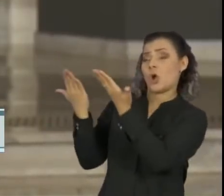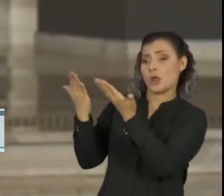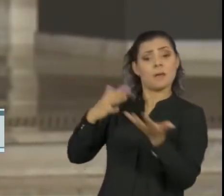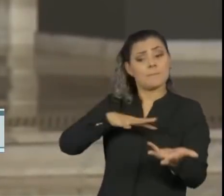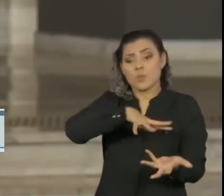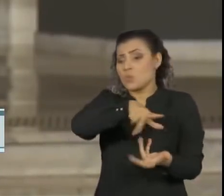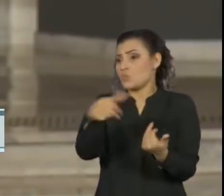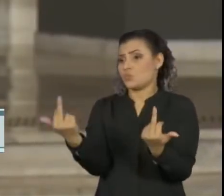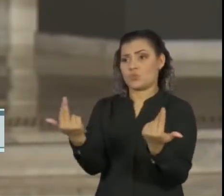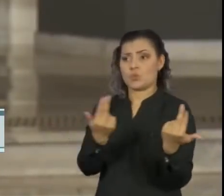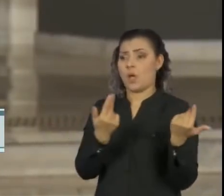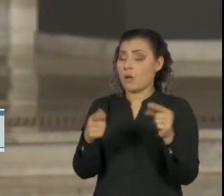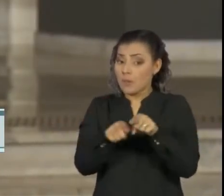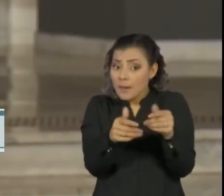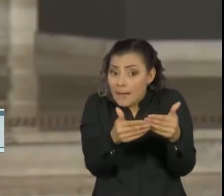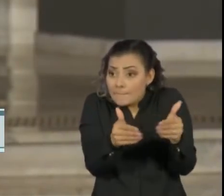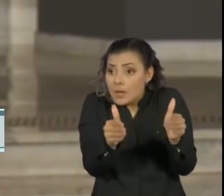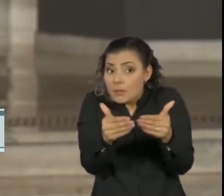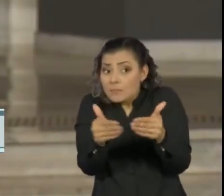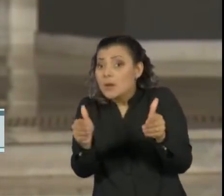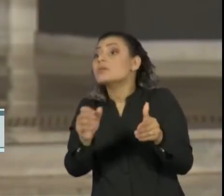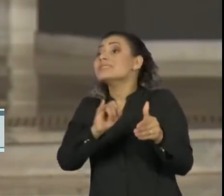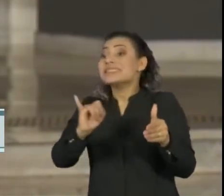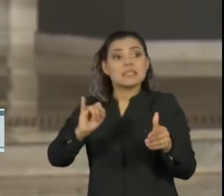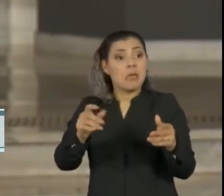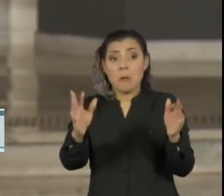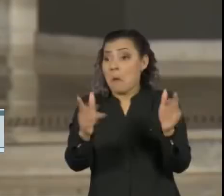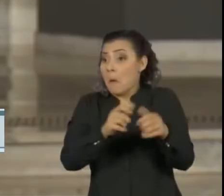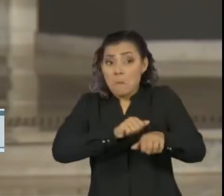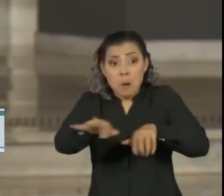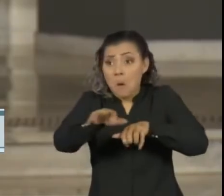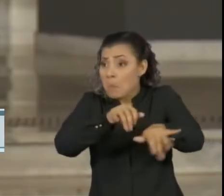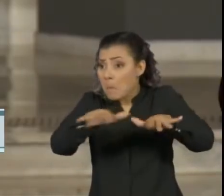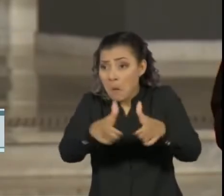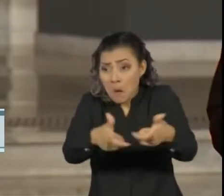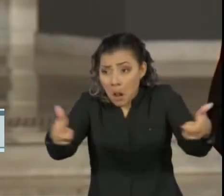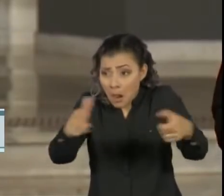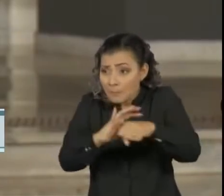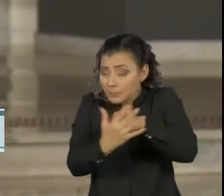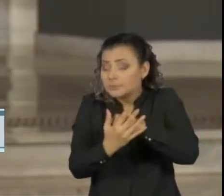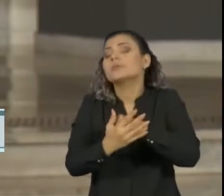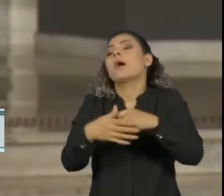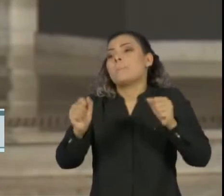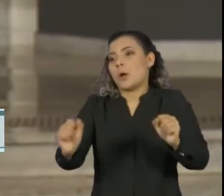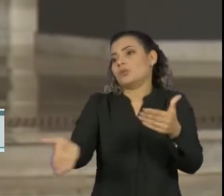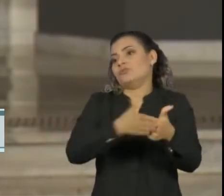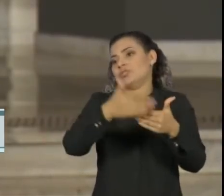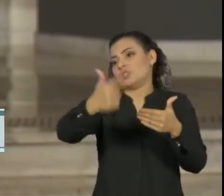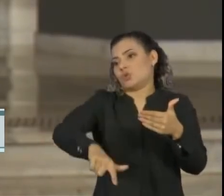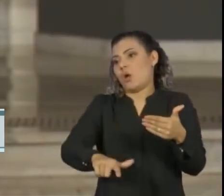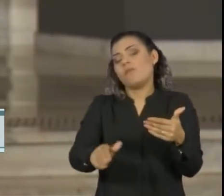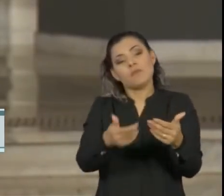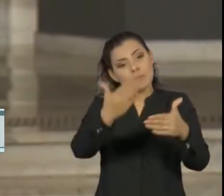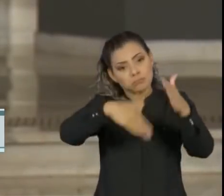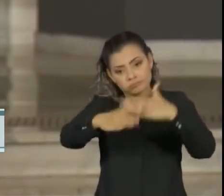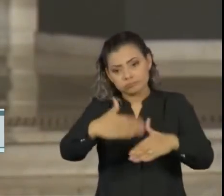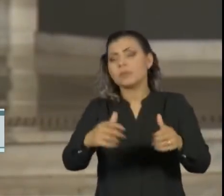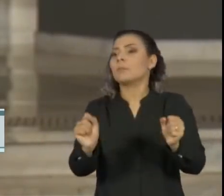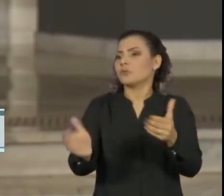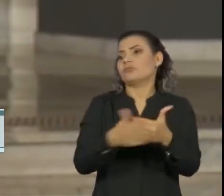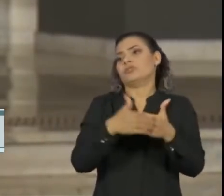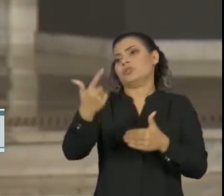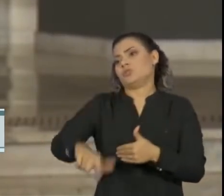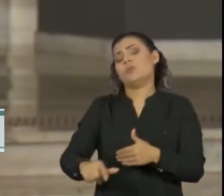essa tendência existe, você pode dar um passo atrás, o nosso Comitê de Saúde também vem observando isso e